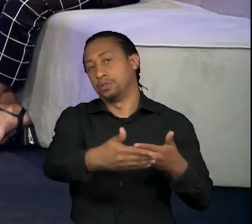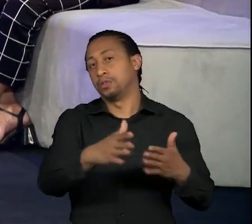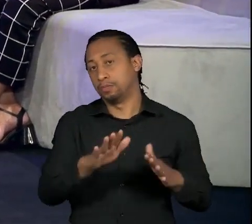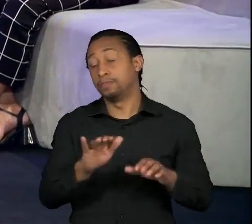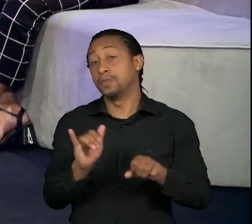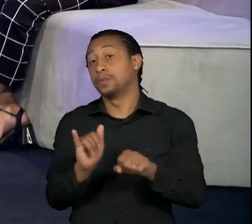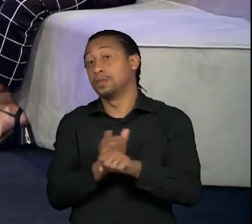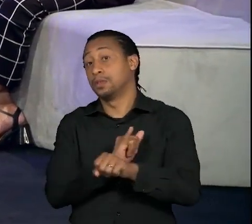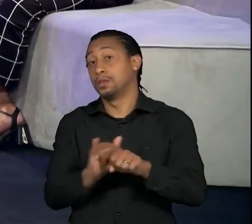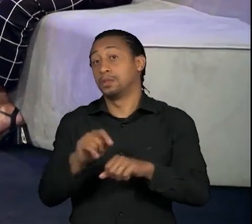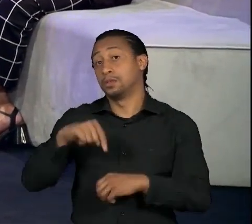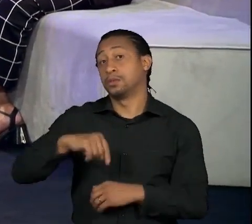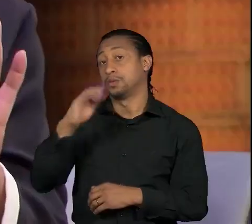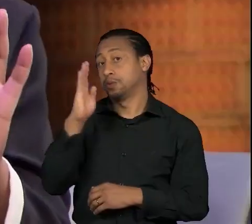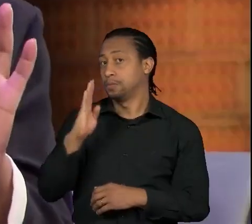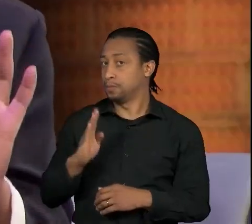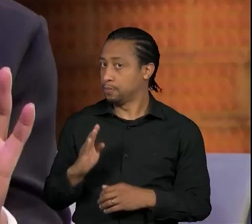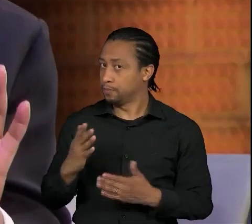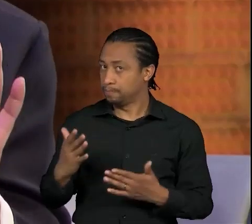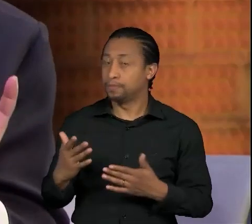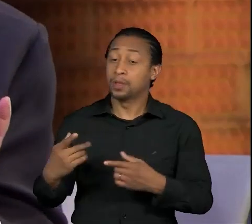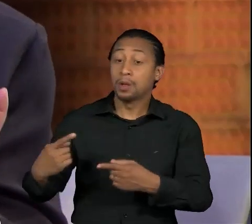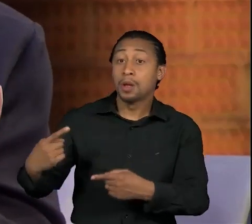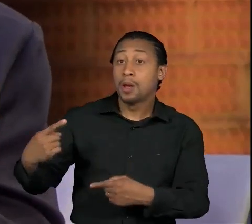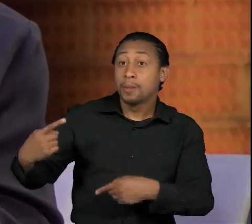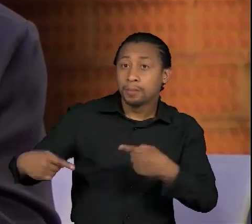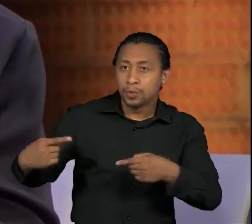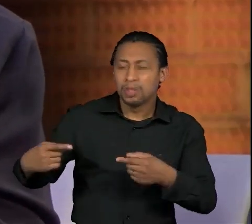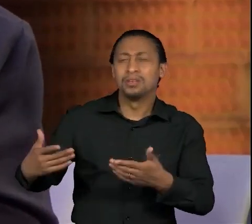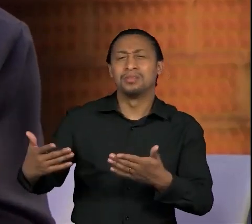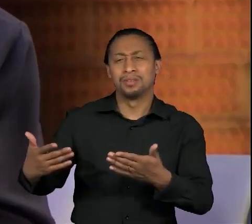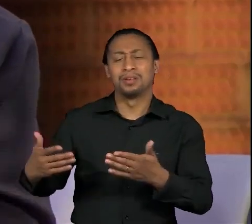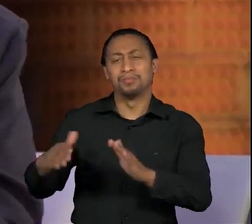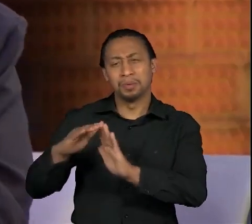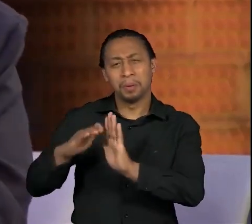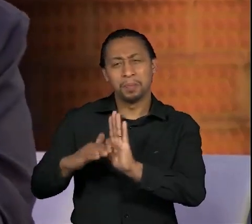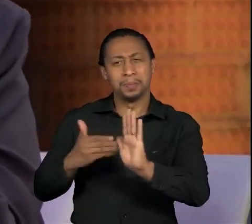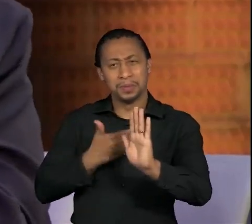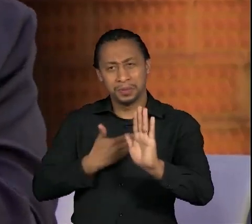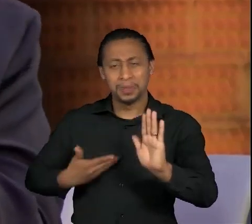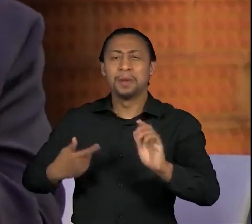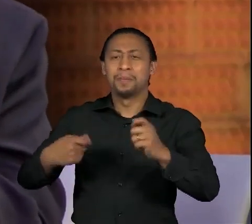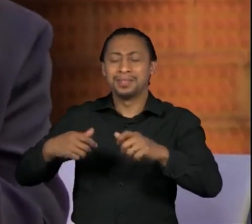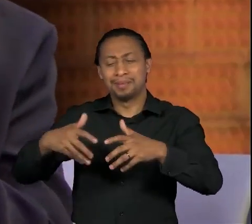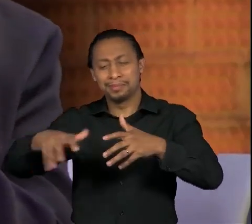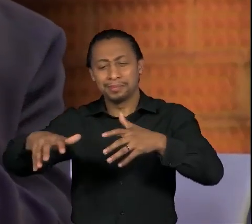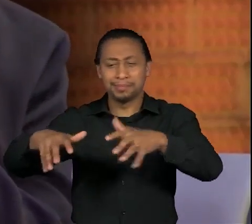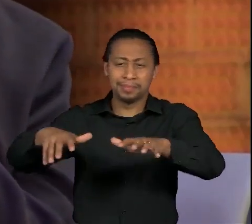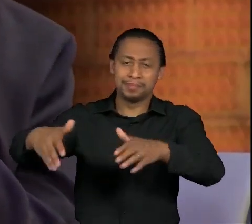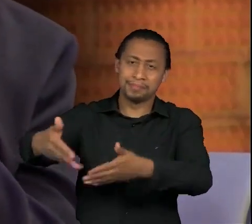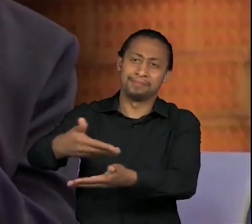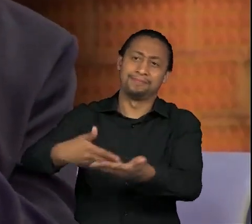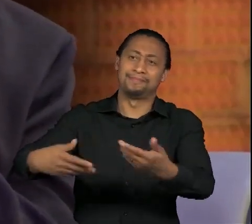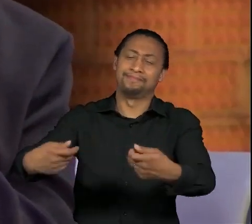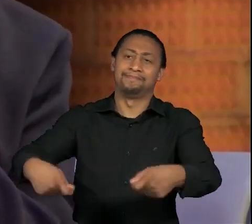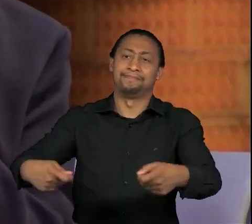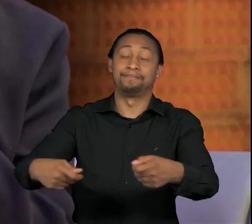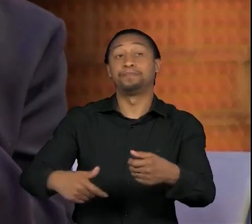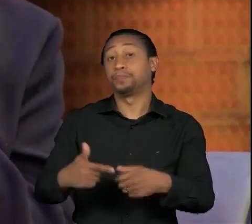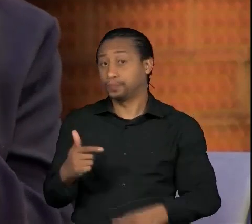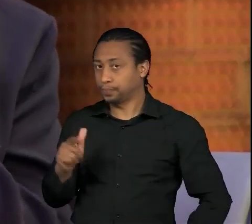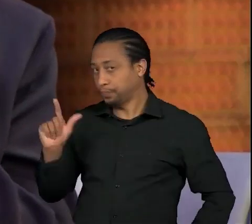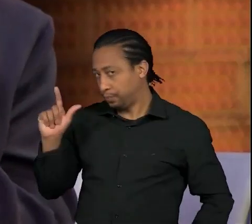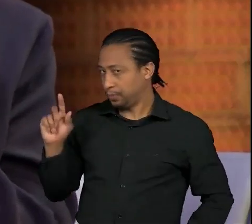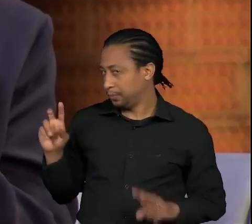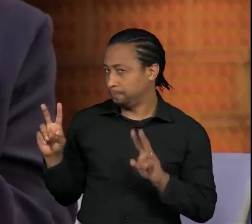estratégica no Brasil. Muito As estratégica. políticas públicas precisam ser distributivas. Outra coisa, o governo precisa entender